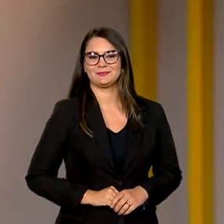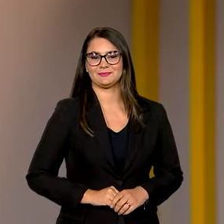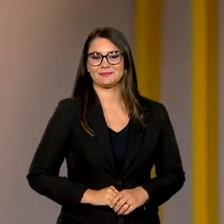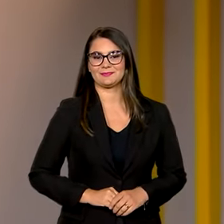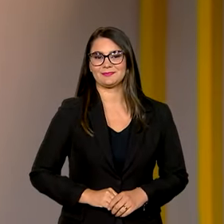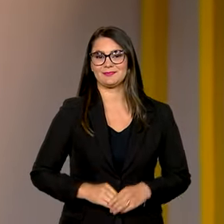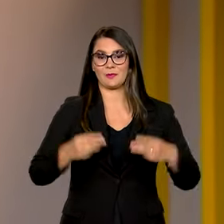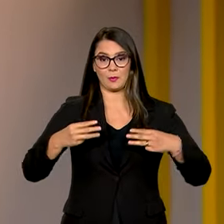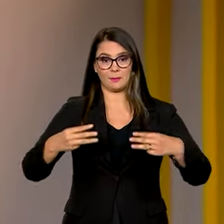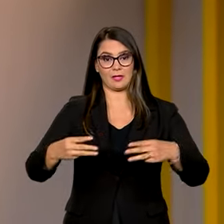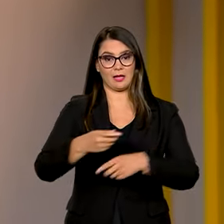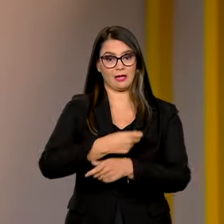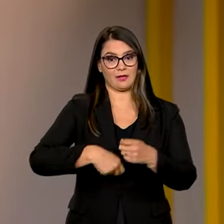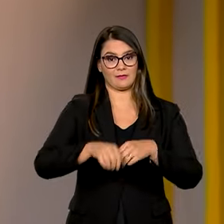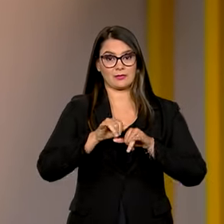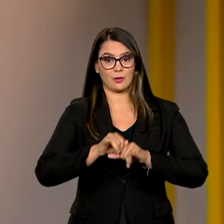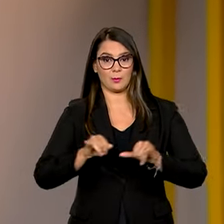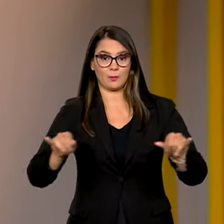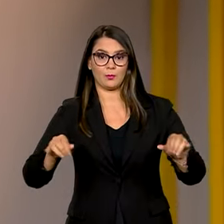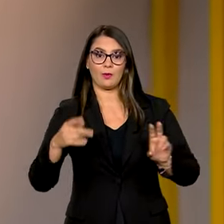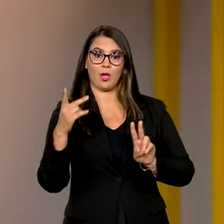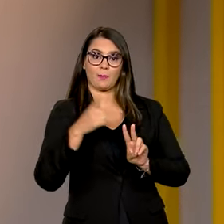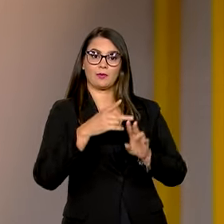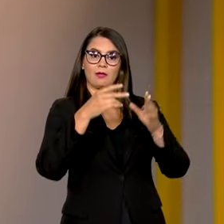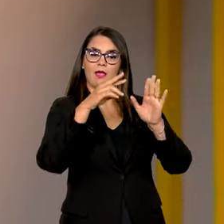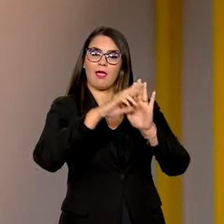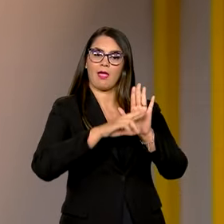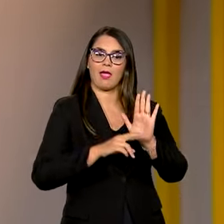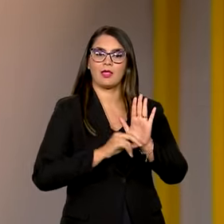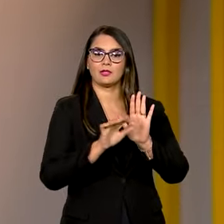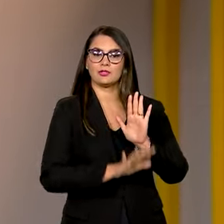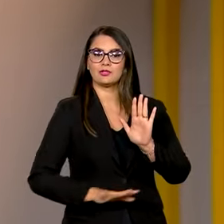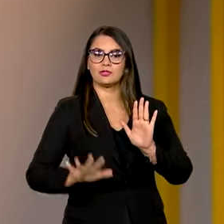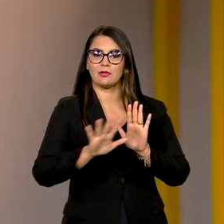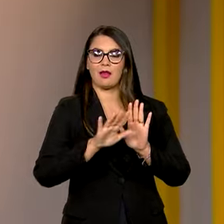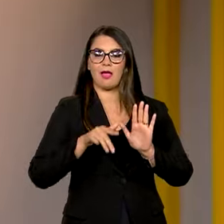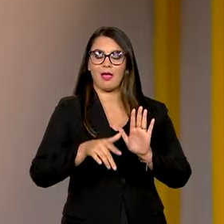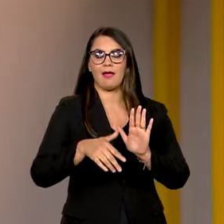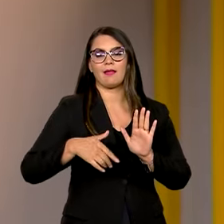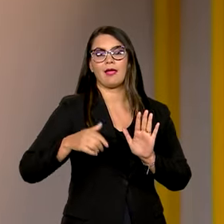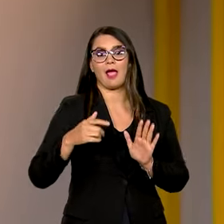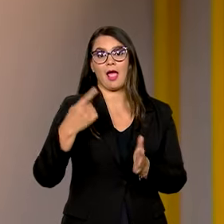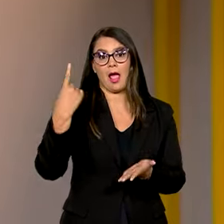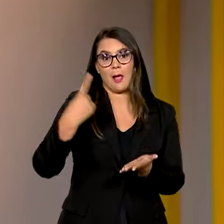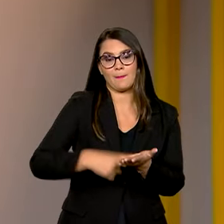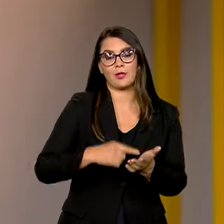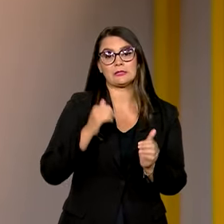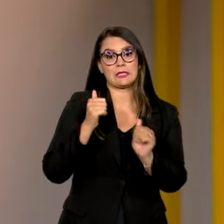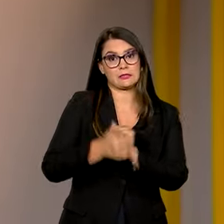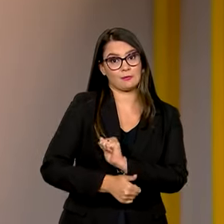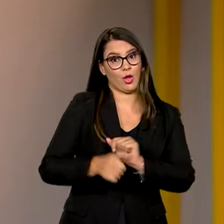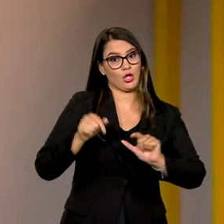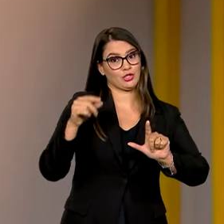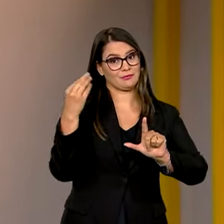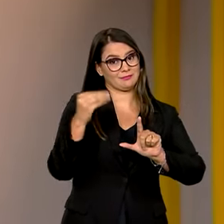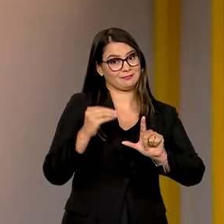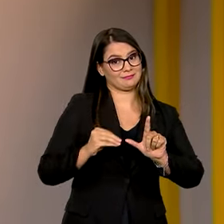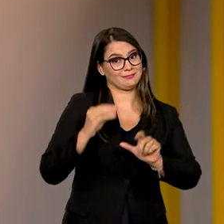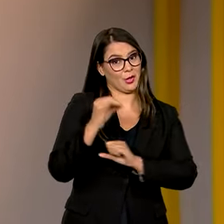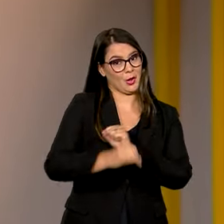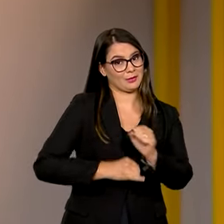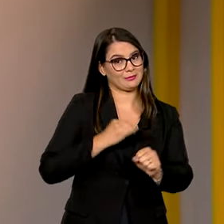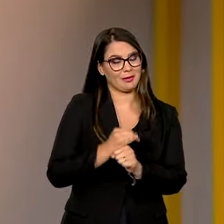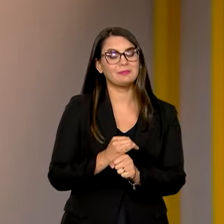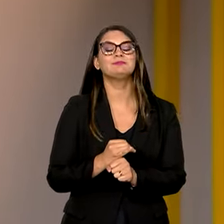o ministério da fazenda publicou portaria que define regras Gerais para a atuação no mercado de apostas esportivas online A